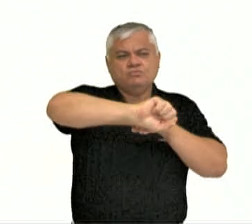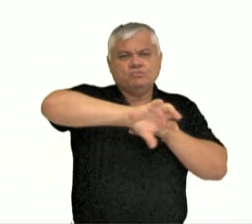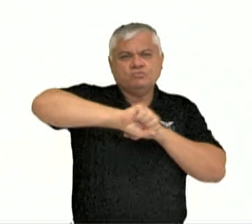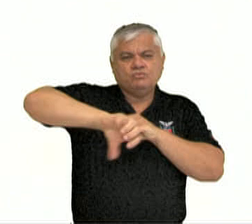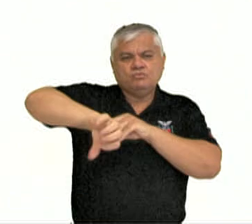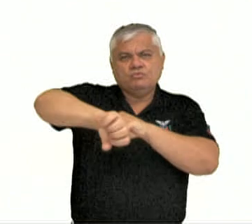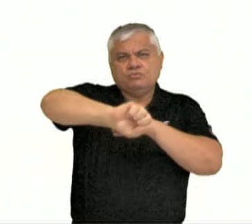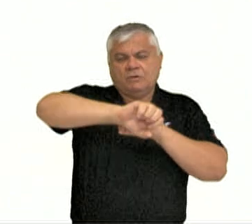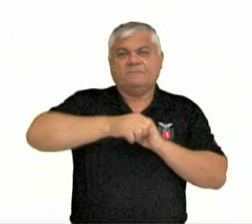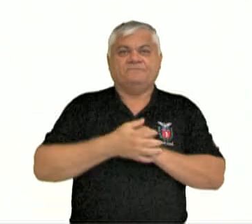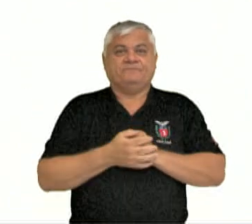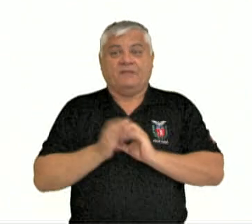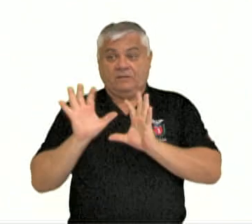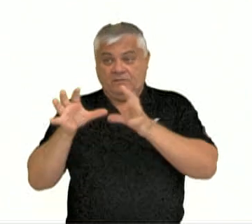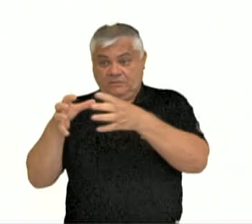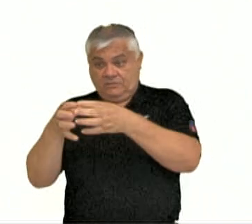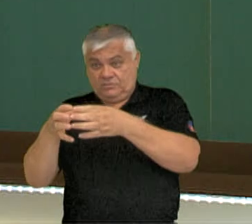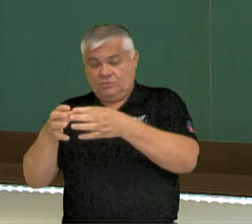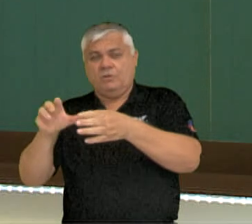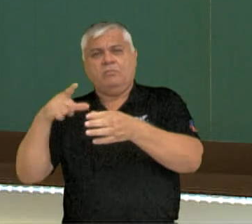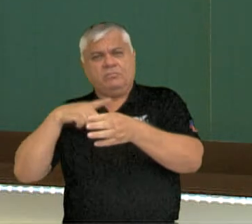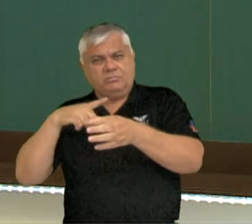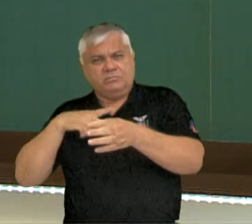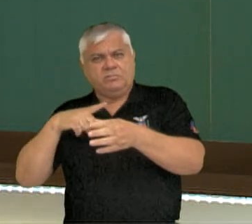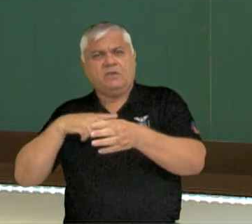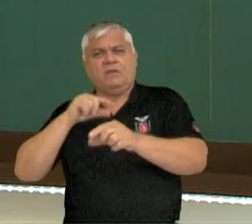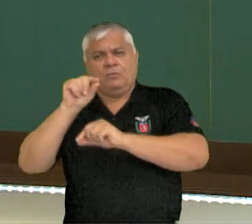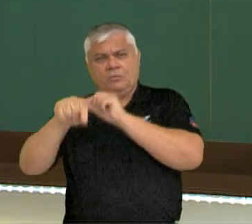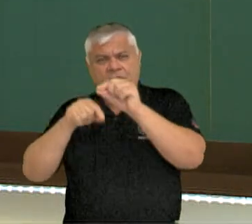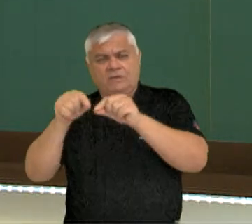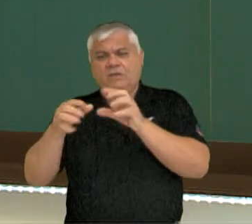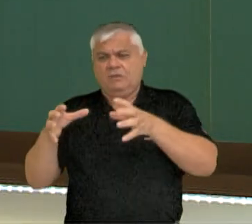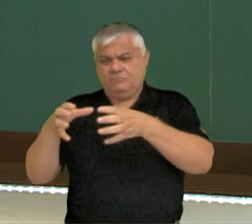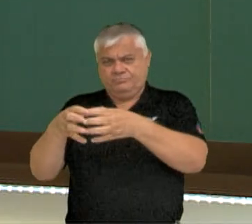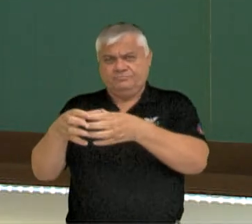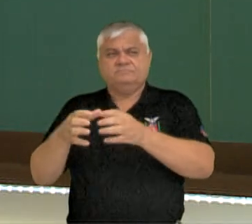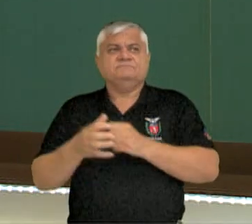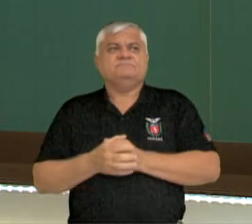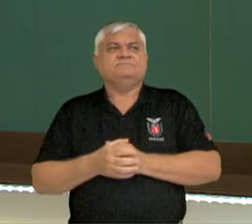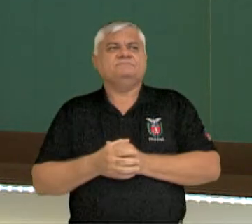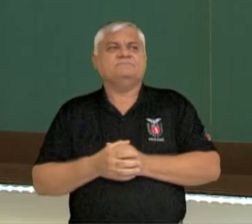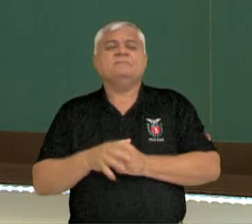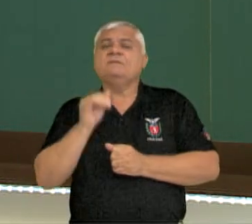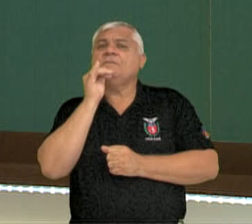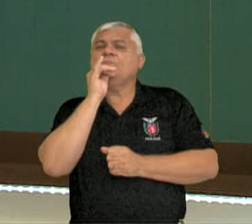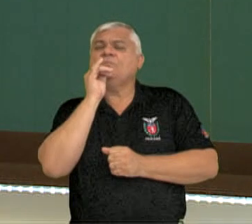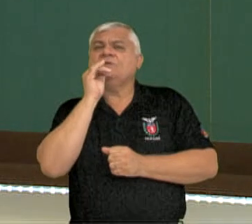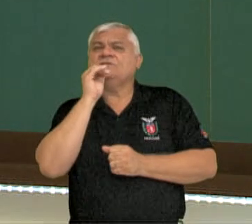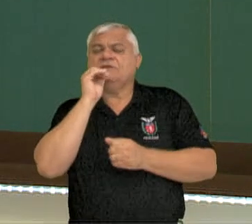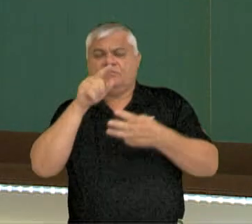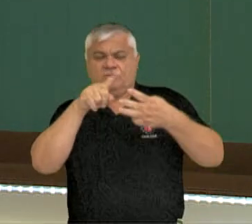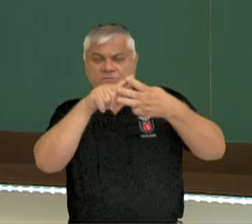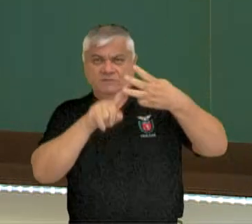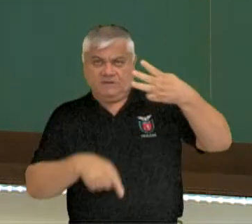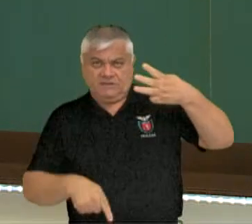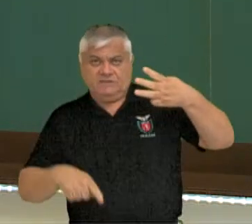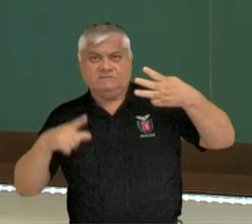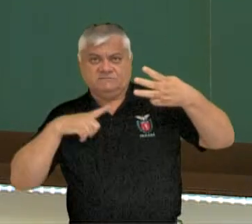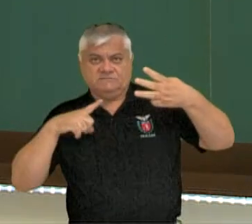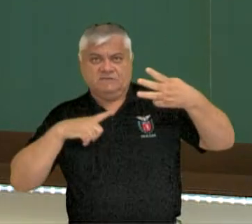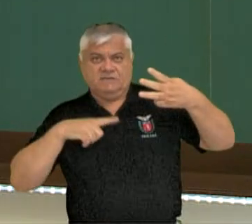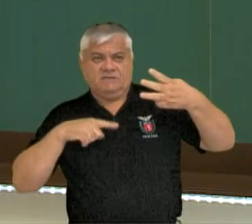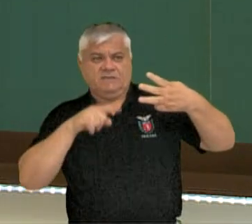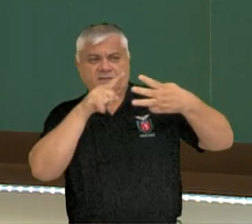externo. Este reino está presente no domínio eucária. Então, a classificação dos três domínios,